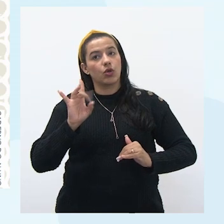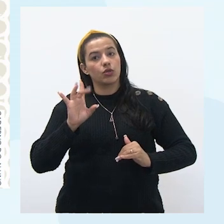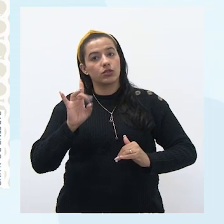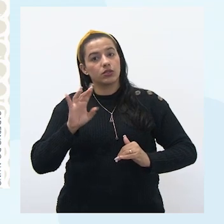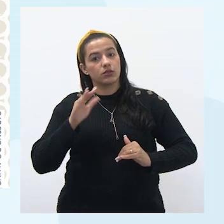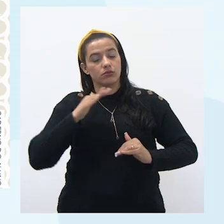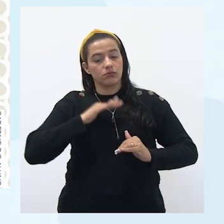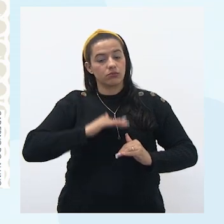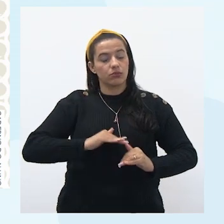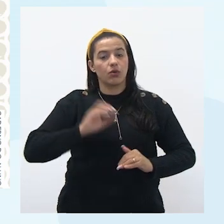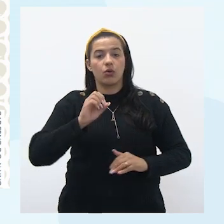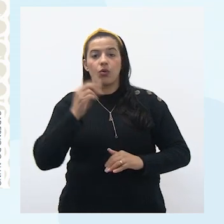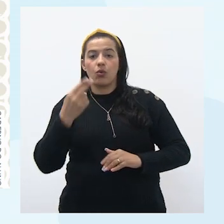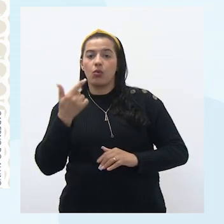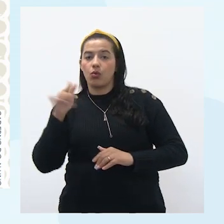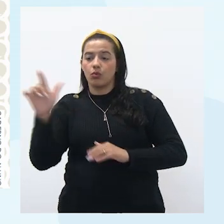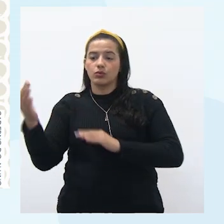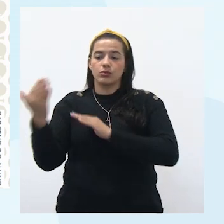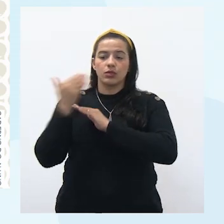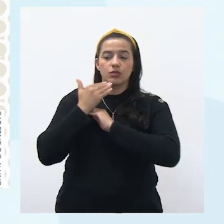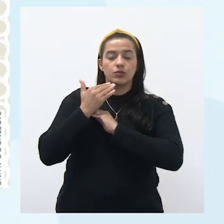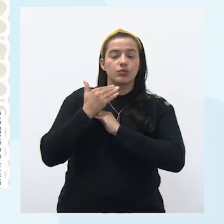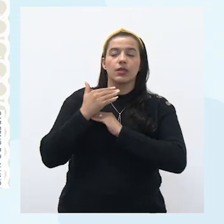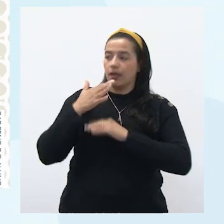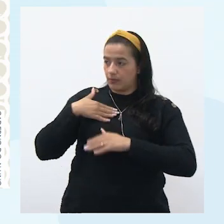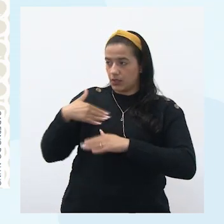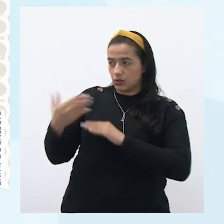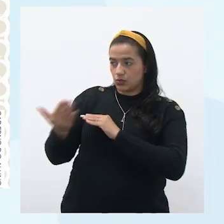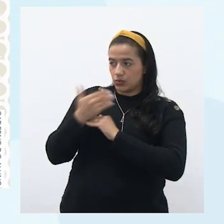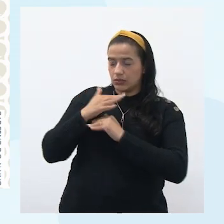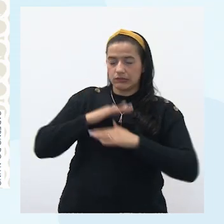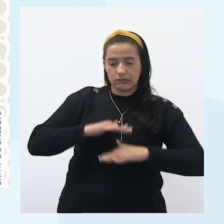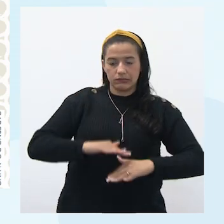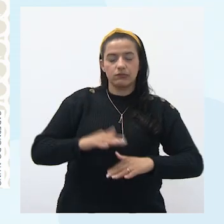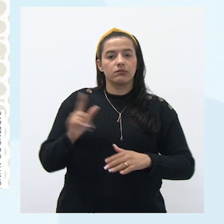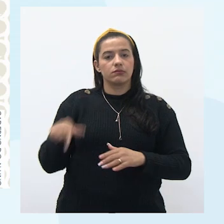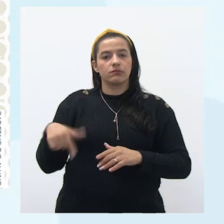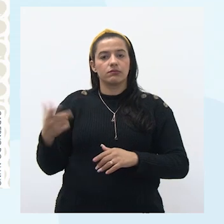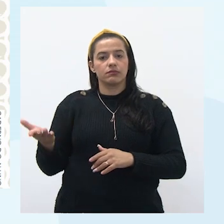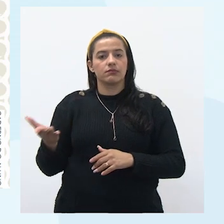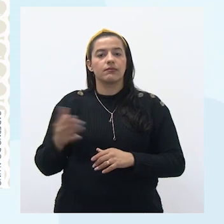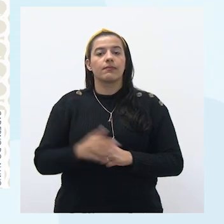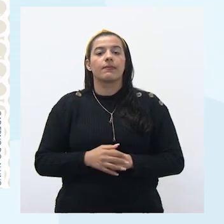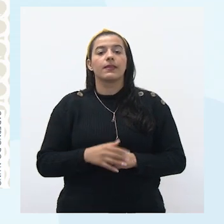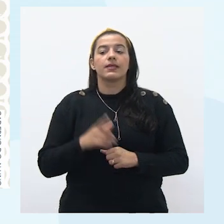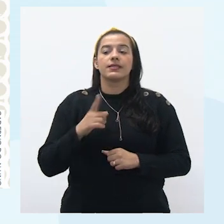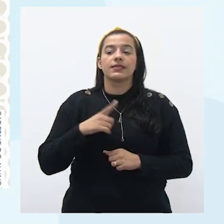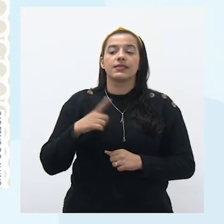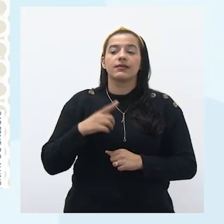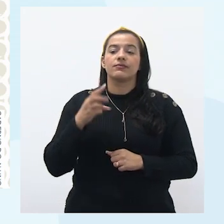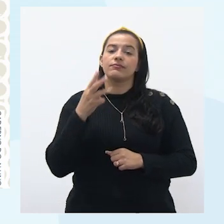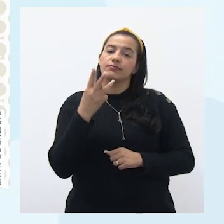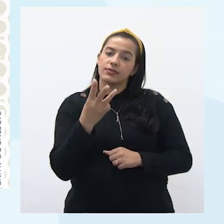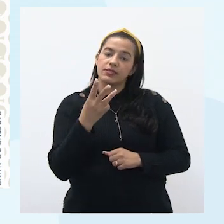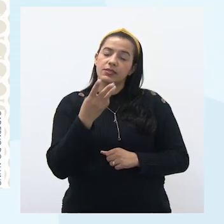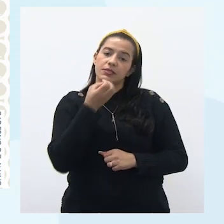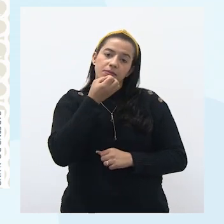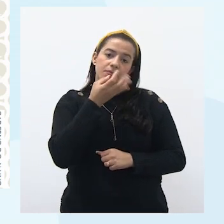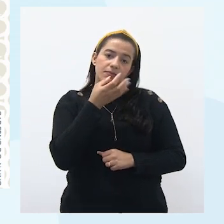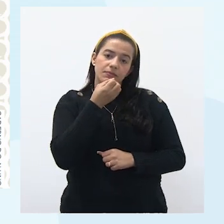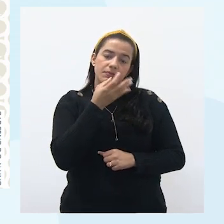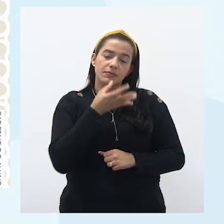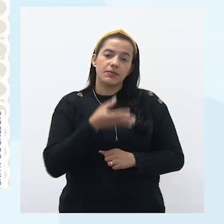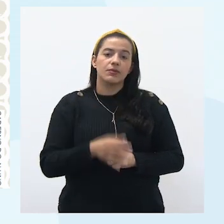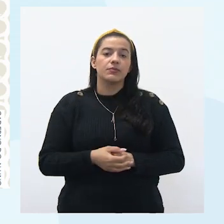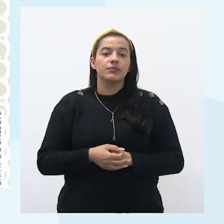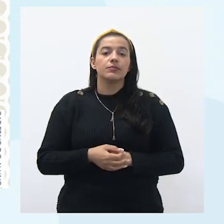sozinho ou com a ajuda de outras pessoas. Então, a gente tem aqui um degrau bastante interessante. Aí vocês